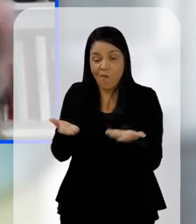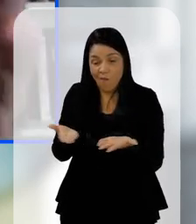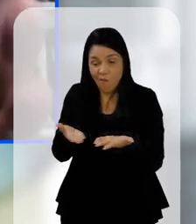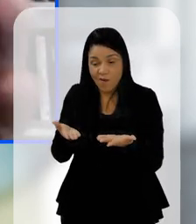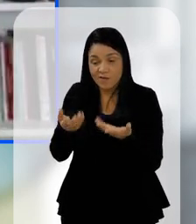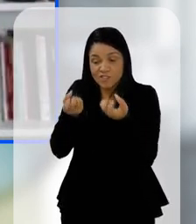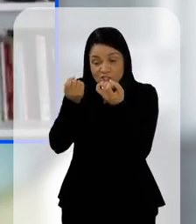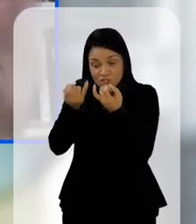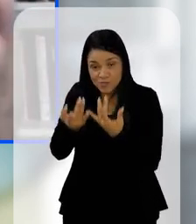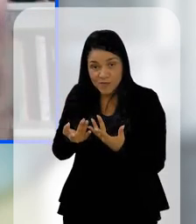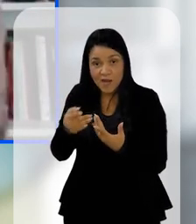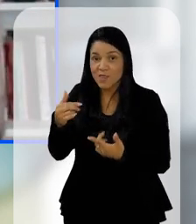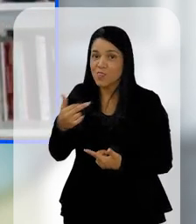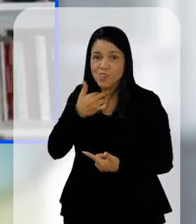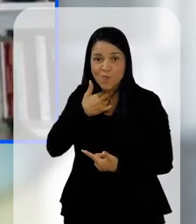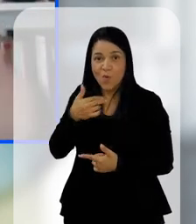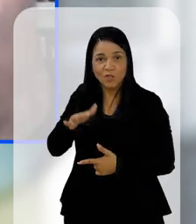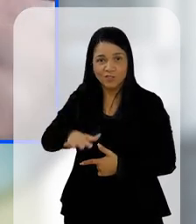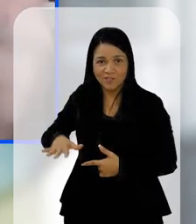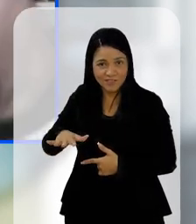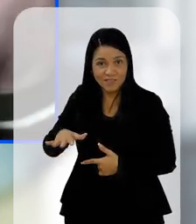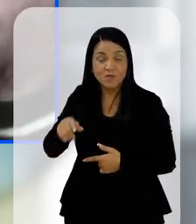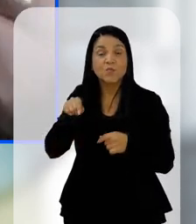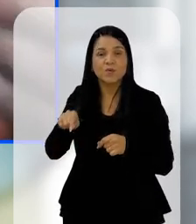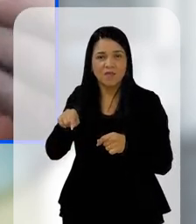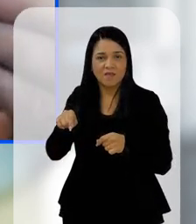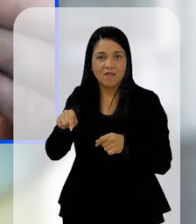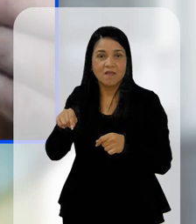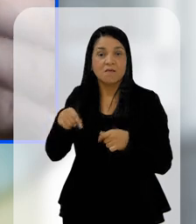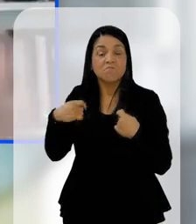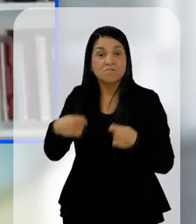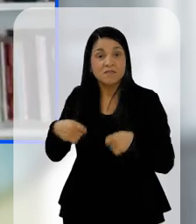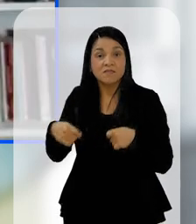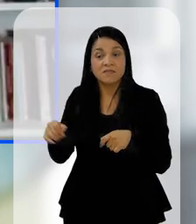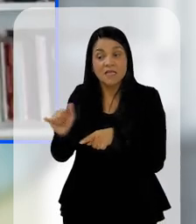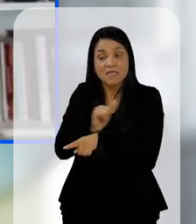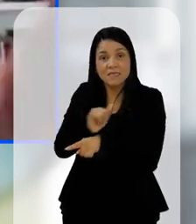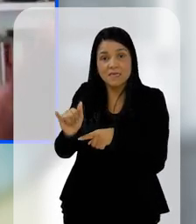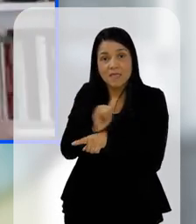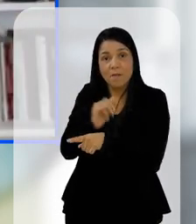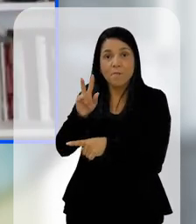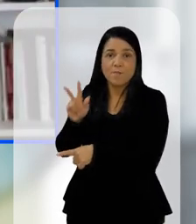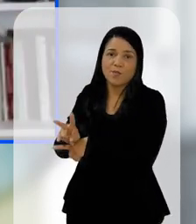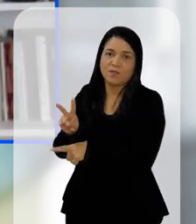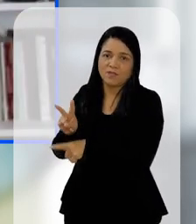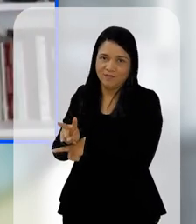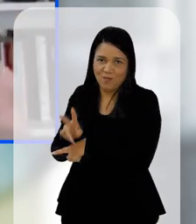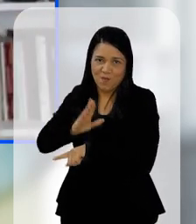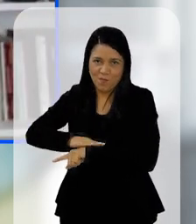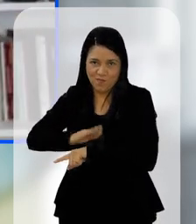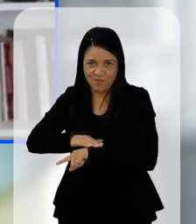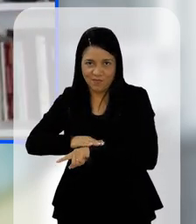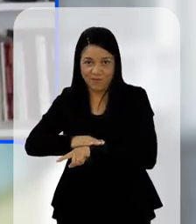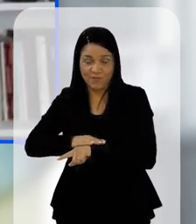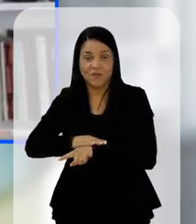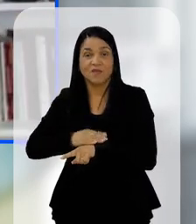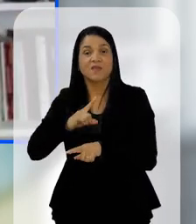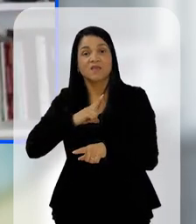isso é um problema, não vai desedificar, tem que encontrar Claro. medidas de proteção. E, claro, tentar